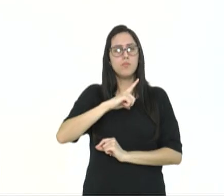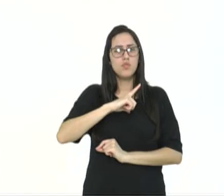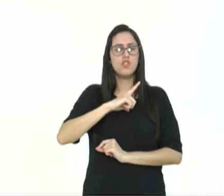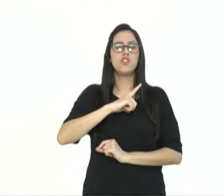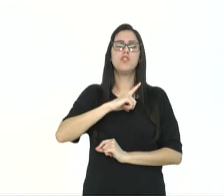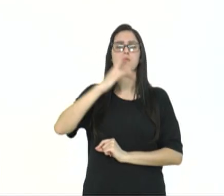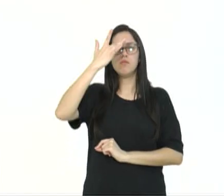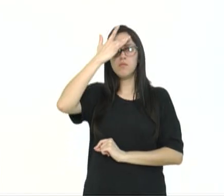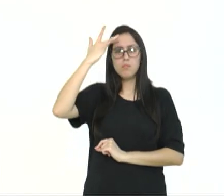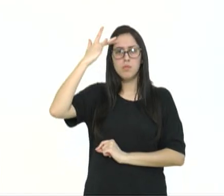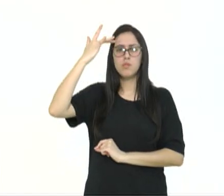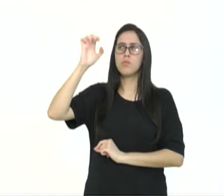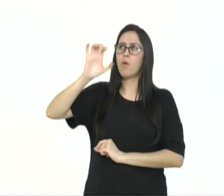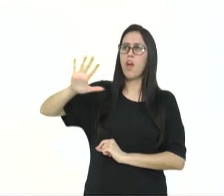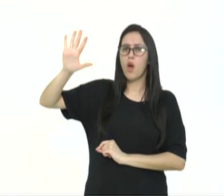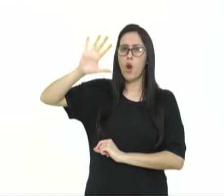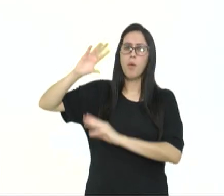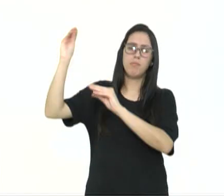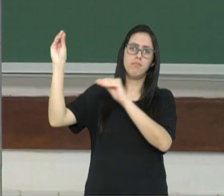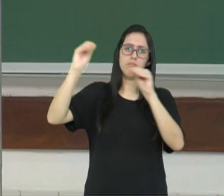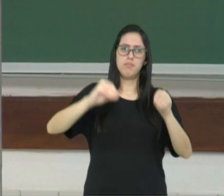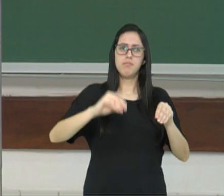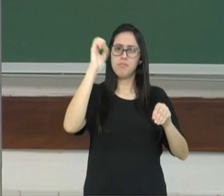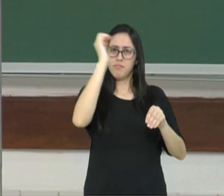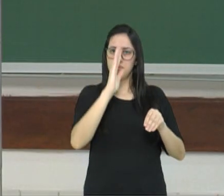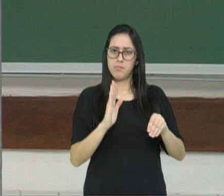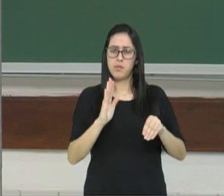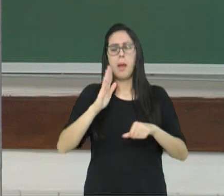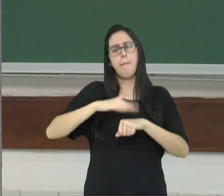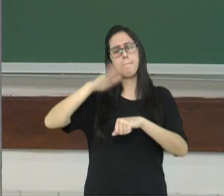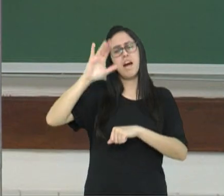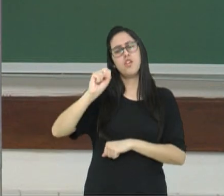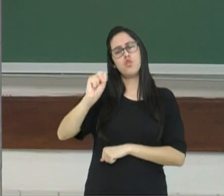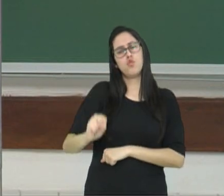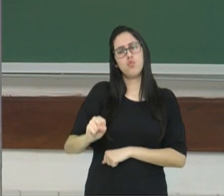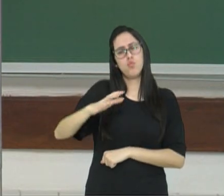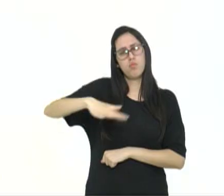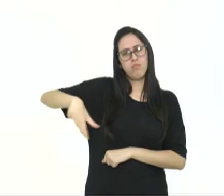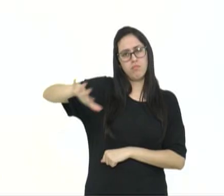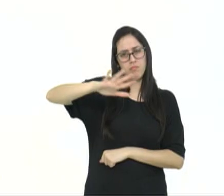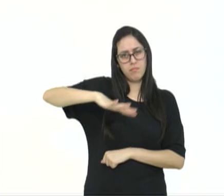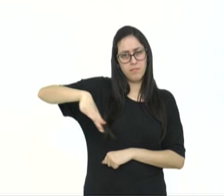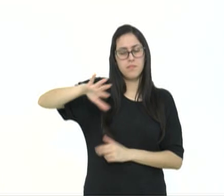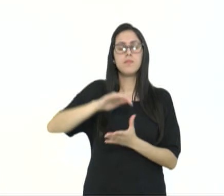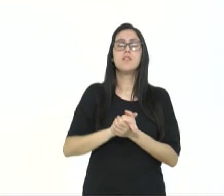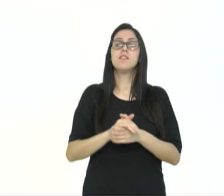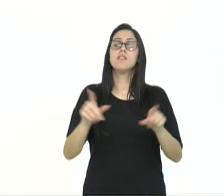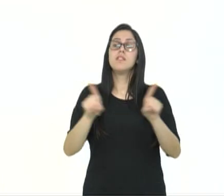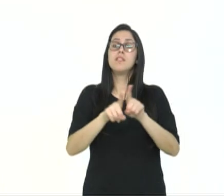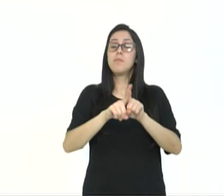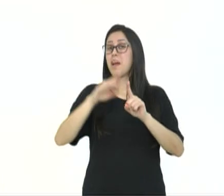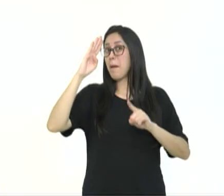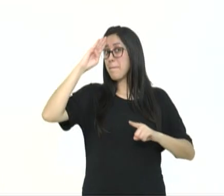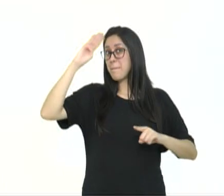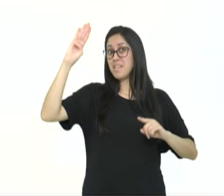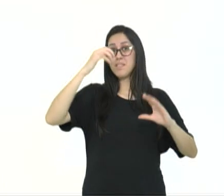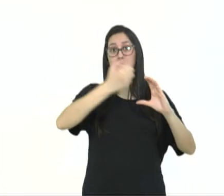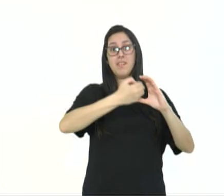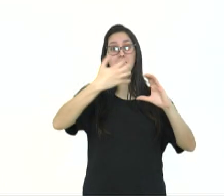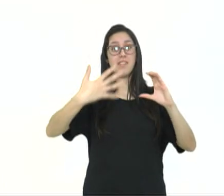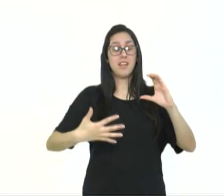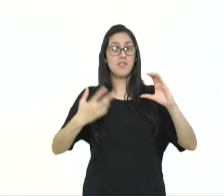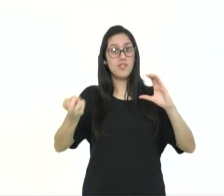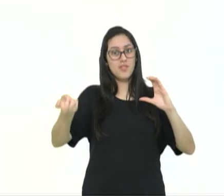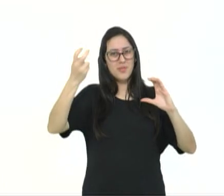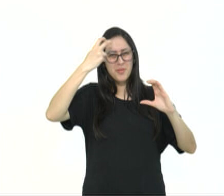as imigrações europeias para o Brasil, principalmente da região sul e sudeste. As principais características culturais trazidas para o Brasil